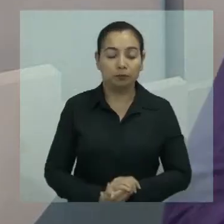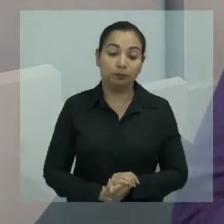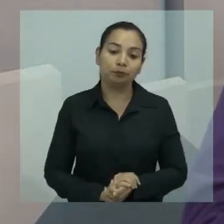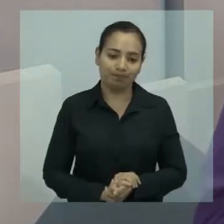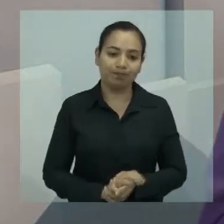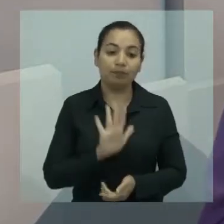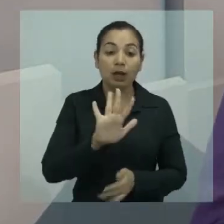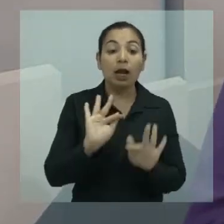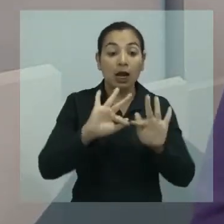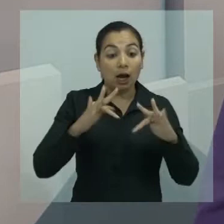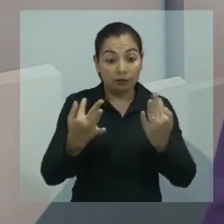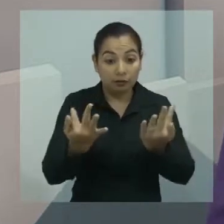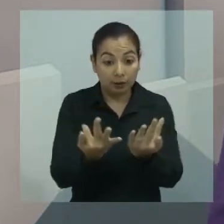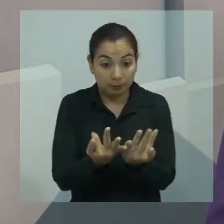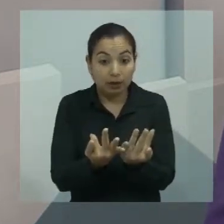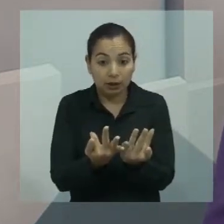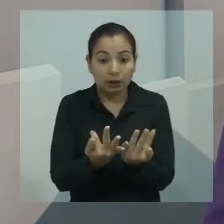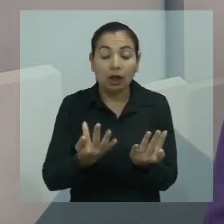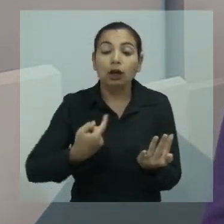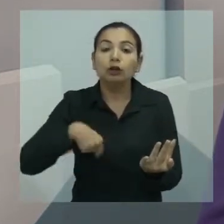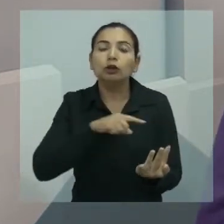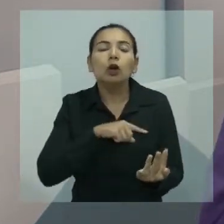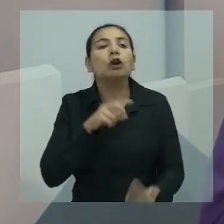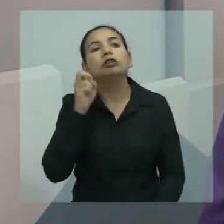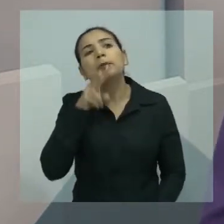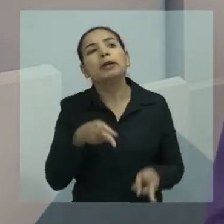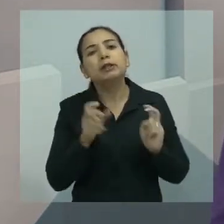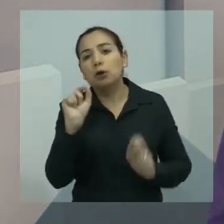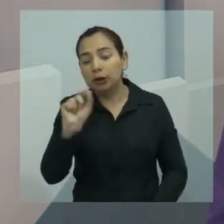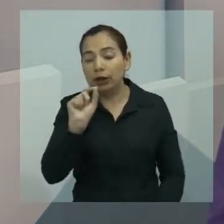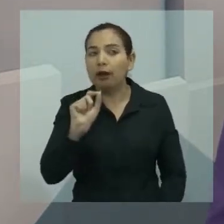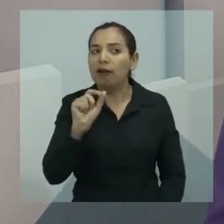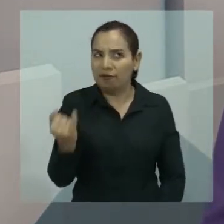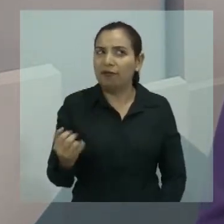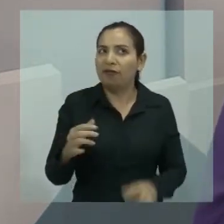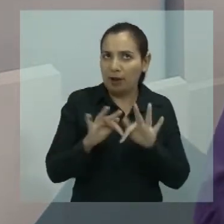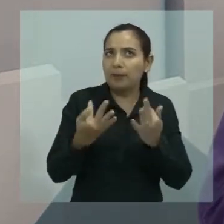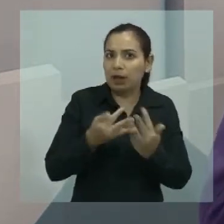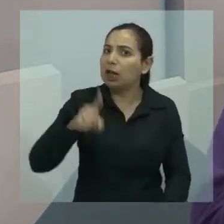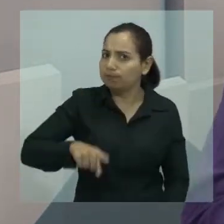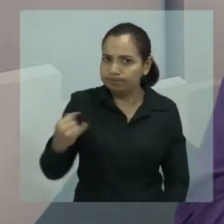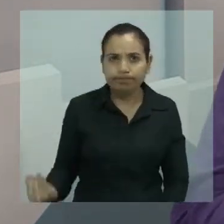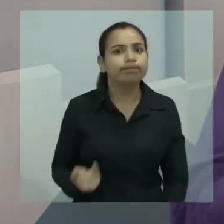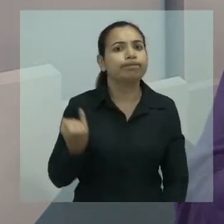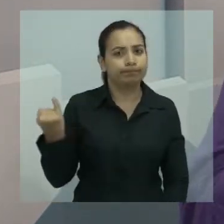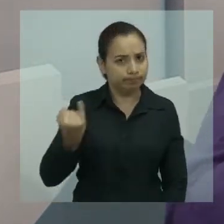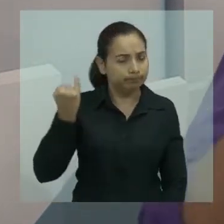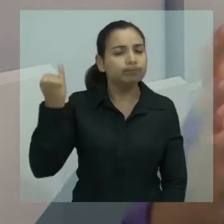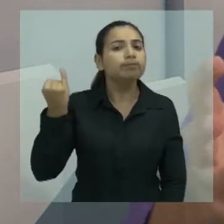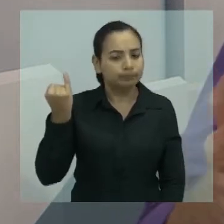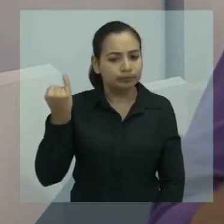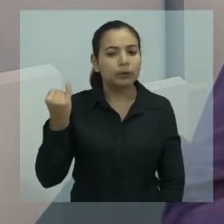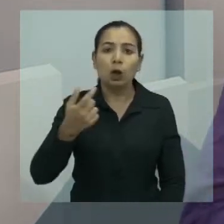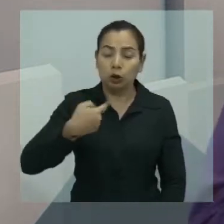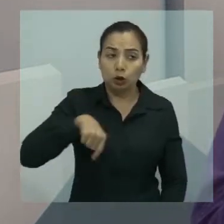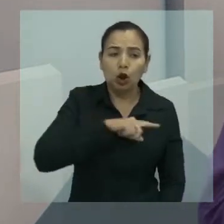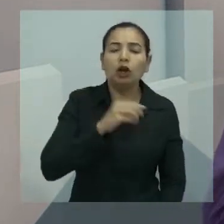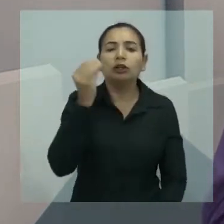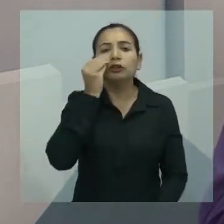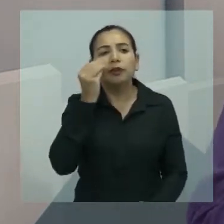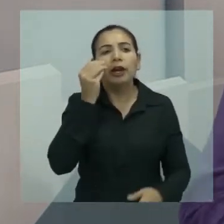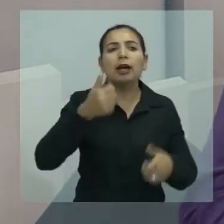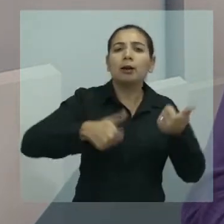pode contribuir para que isso aí, esse desenvolvimento seja até maior. Na questão da família, muitas vezes a gente precisa dizer o